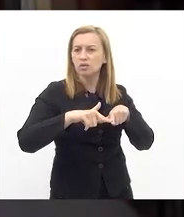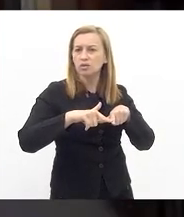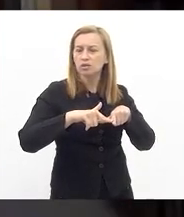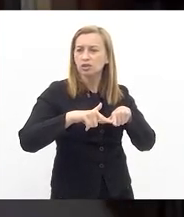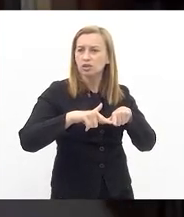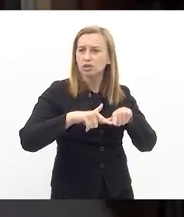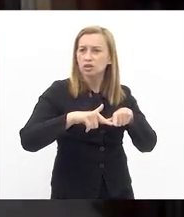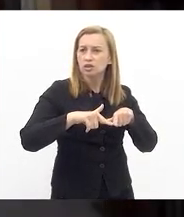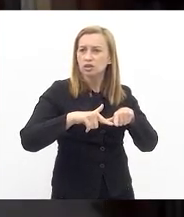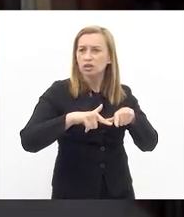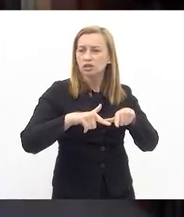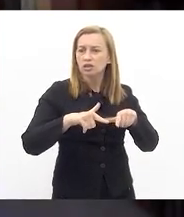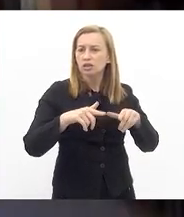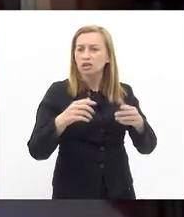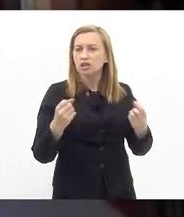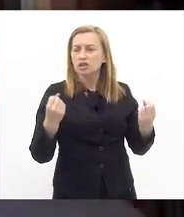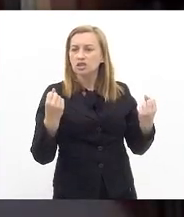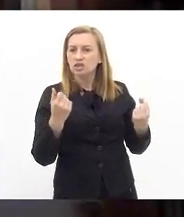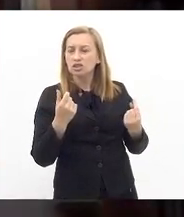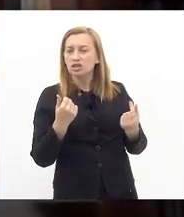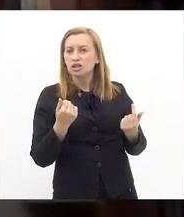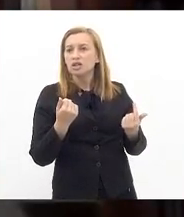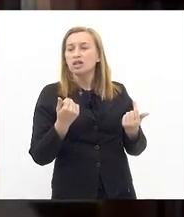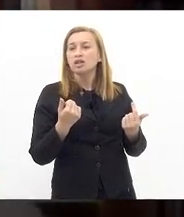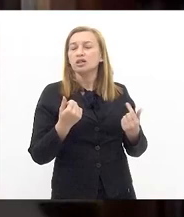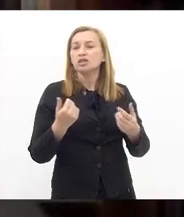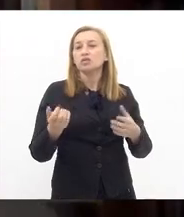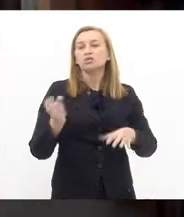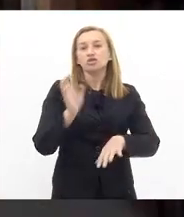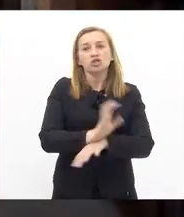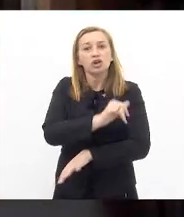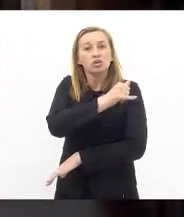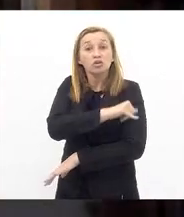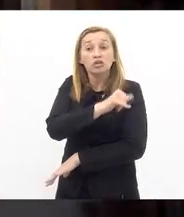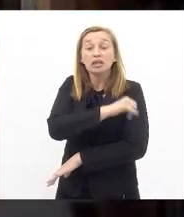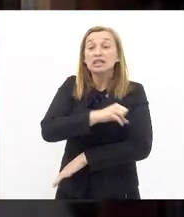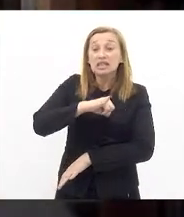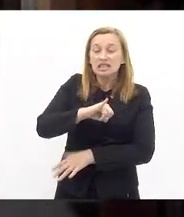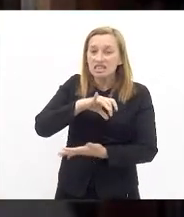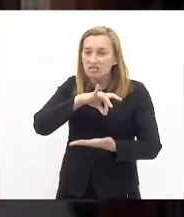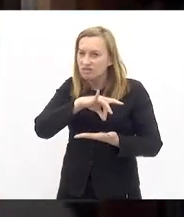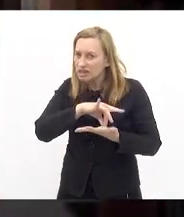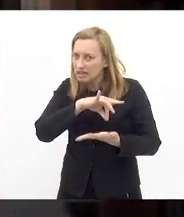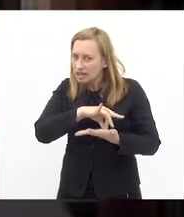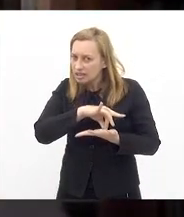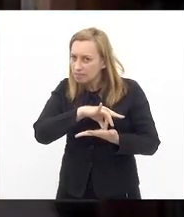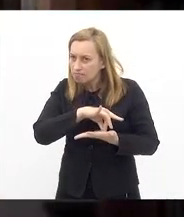circulam e se divertem no estado do Rio de Janeiro, se isto é verdade,